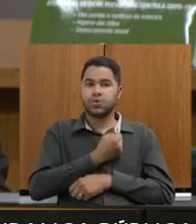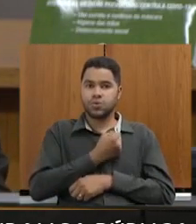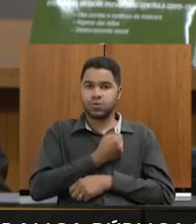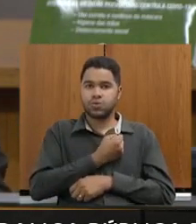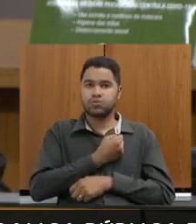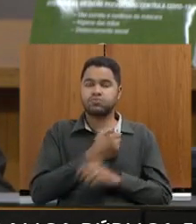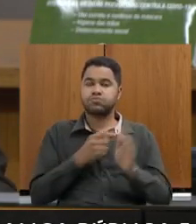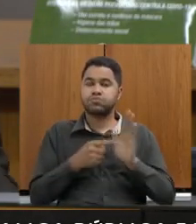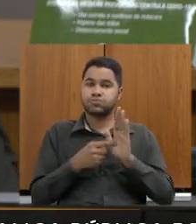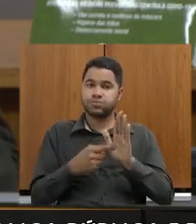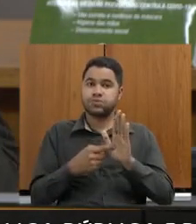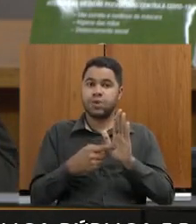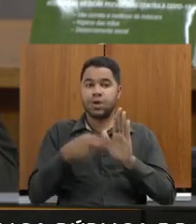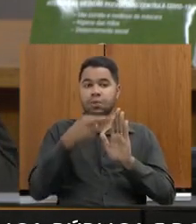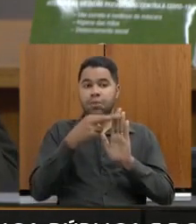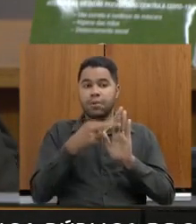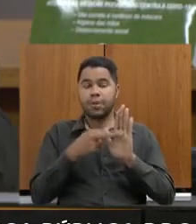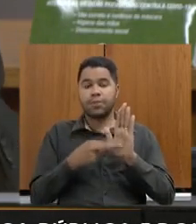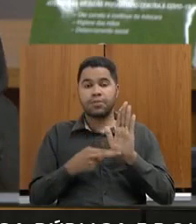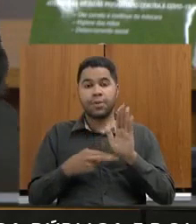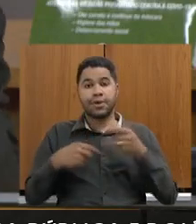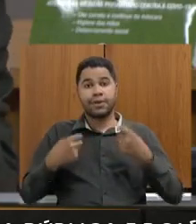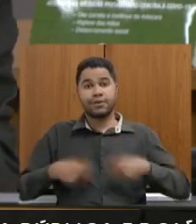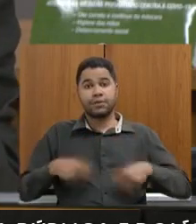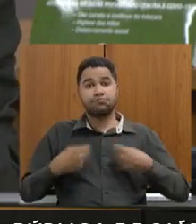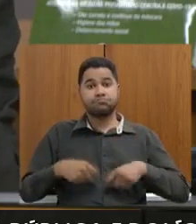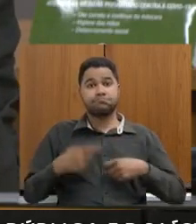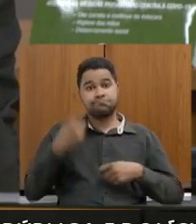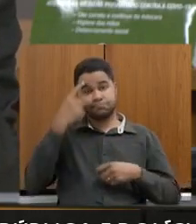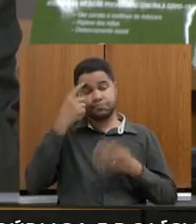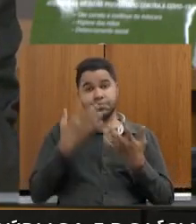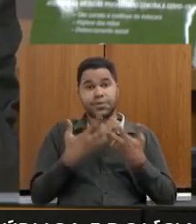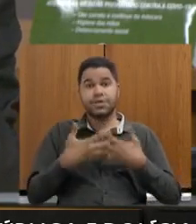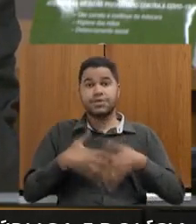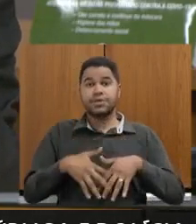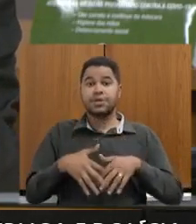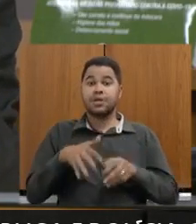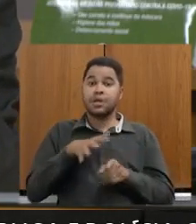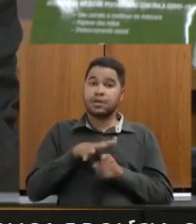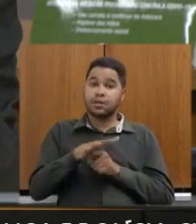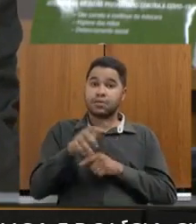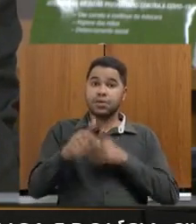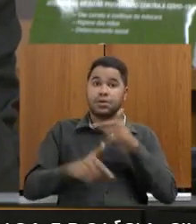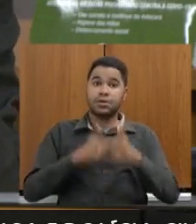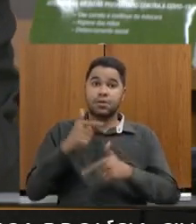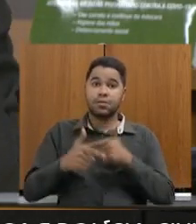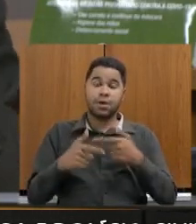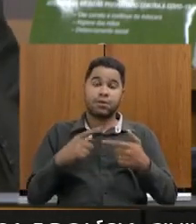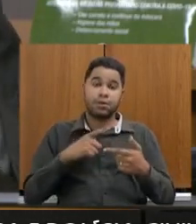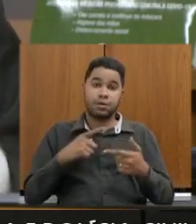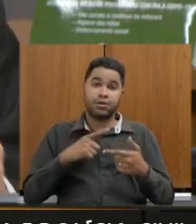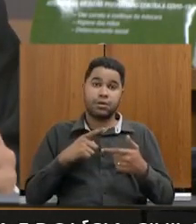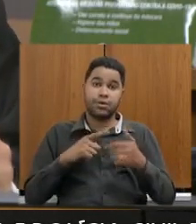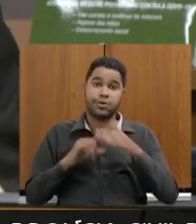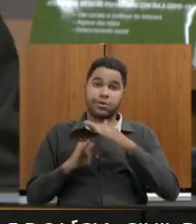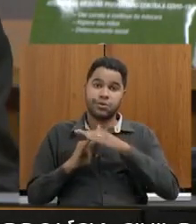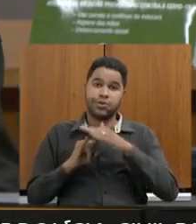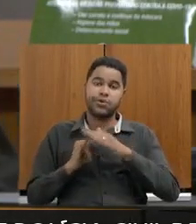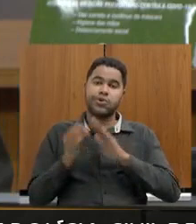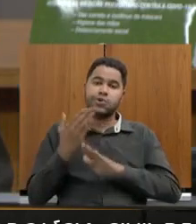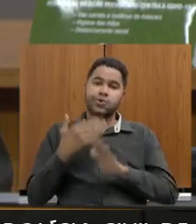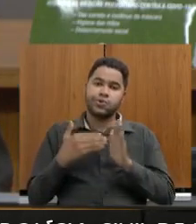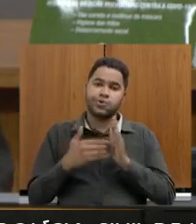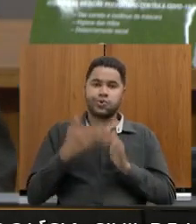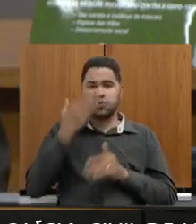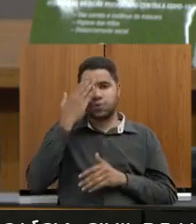129p visto na Norma essa é uma necessidade considerando a demanda de trabalho que existe na instituição e todos